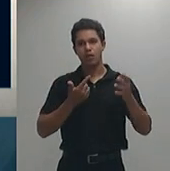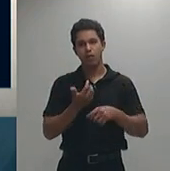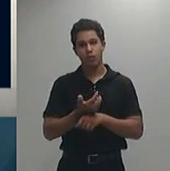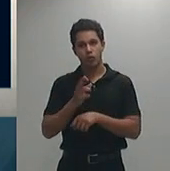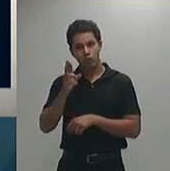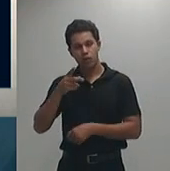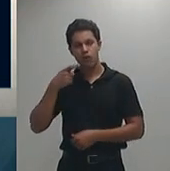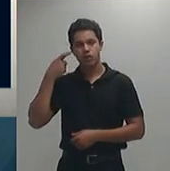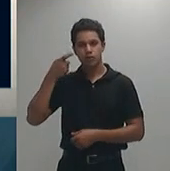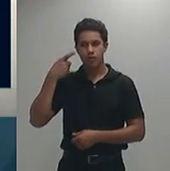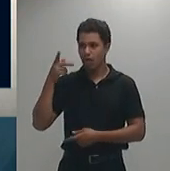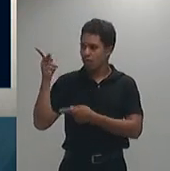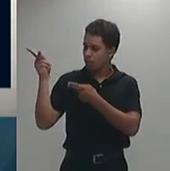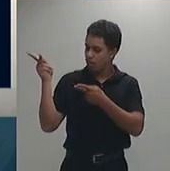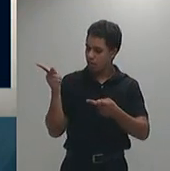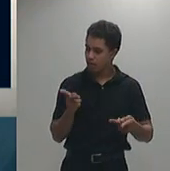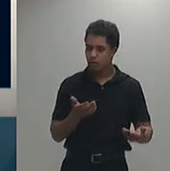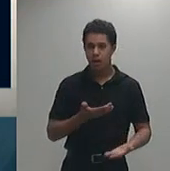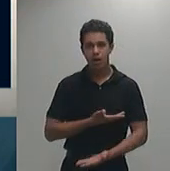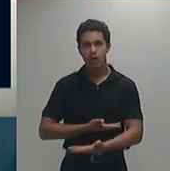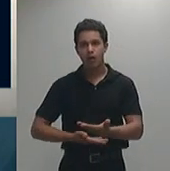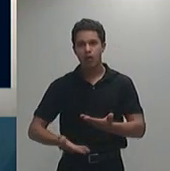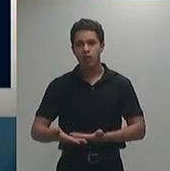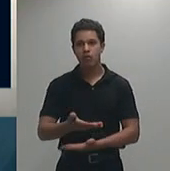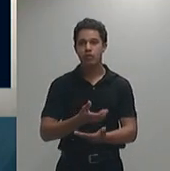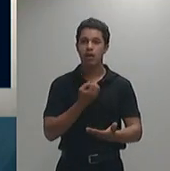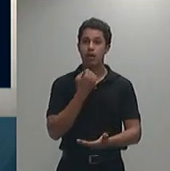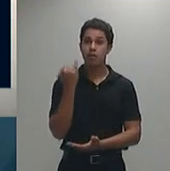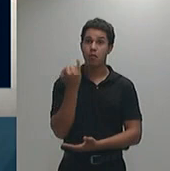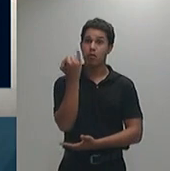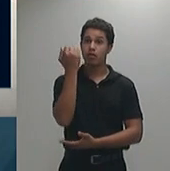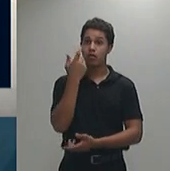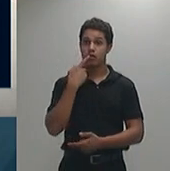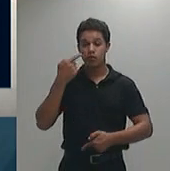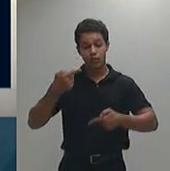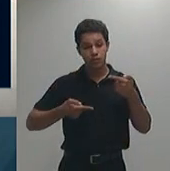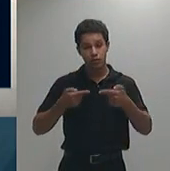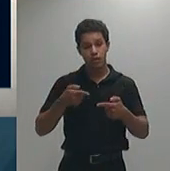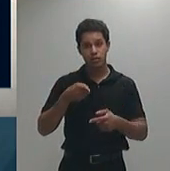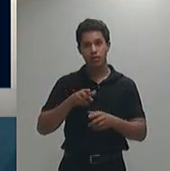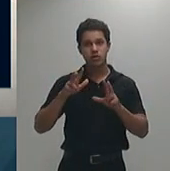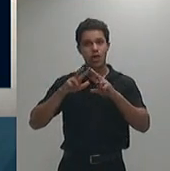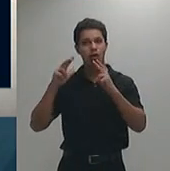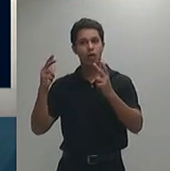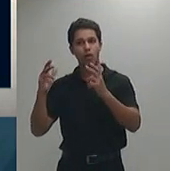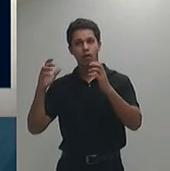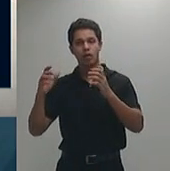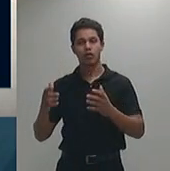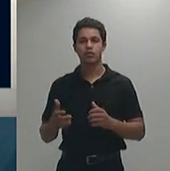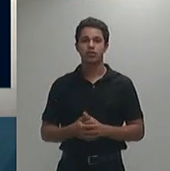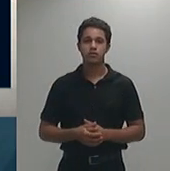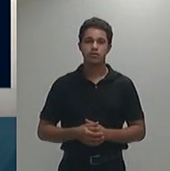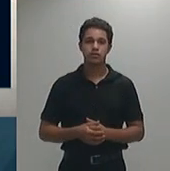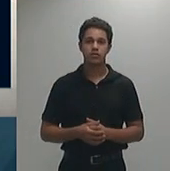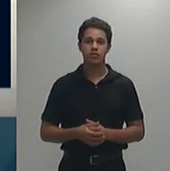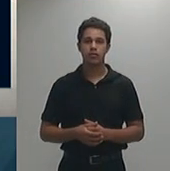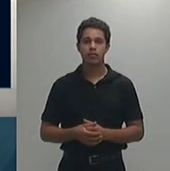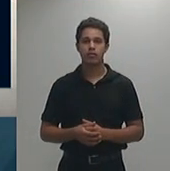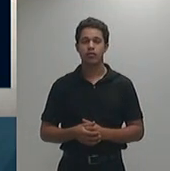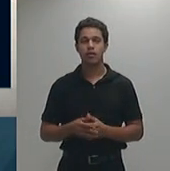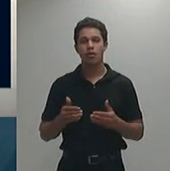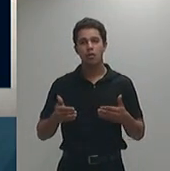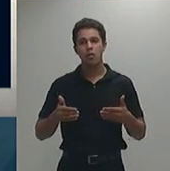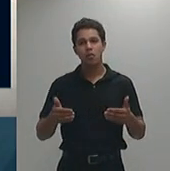importantes para o debate para deliberação dessa corte como foi a que o ministério